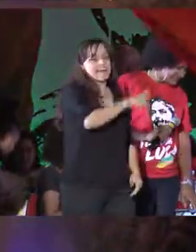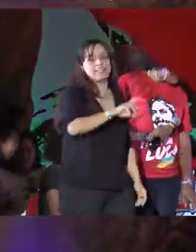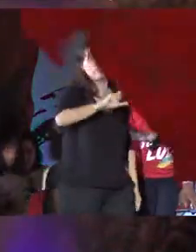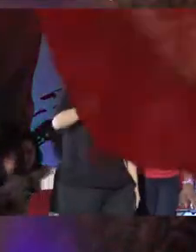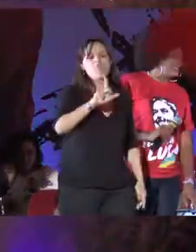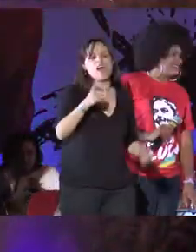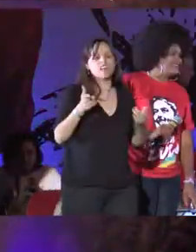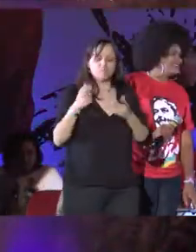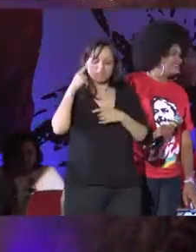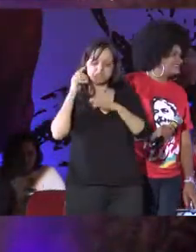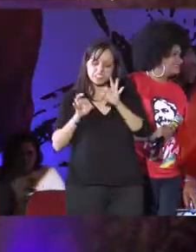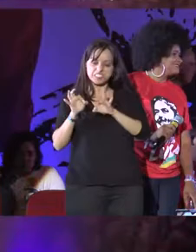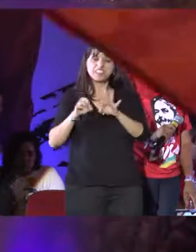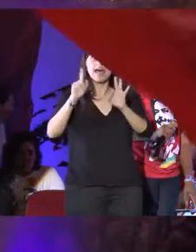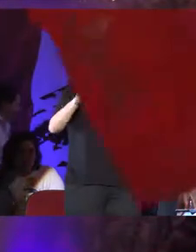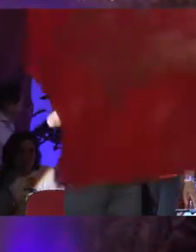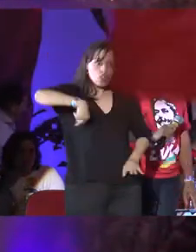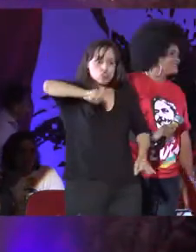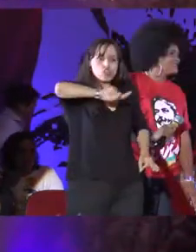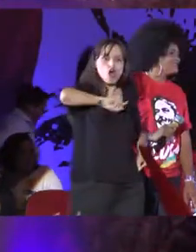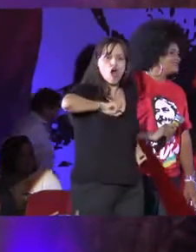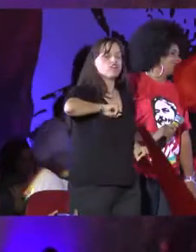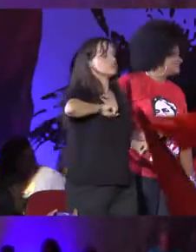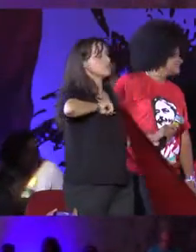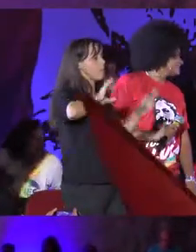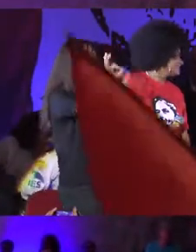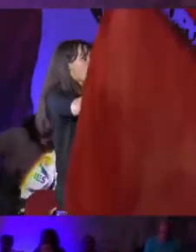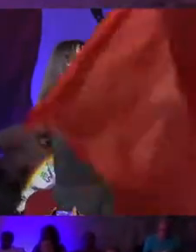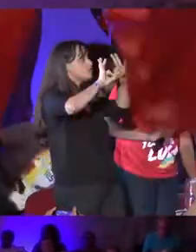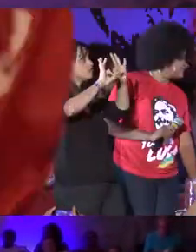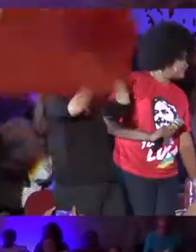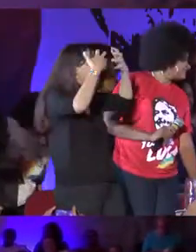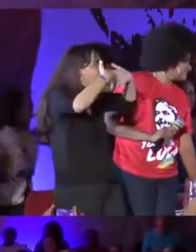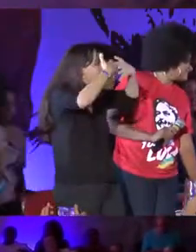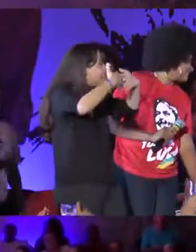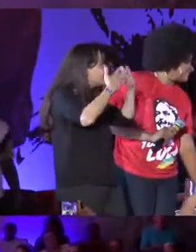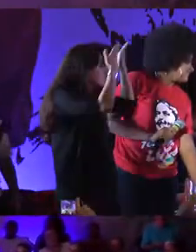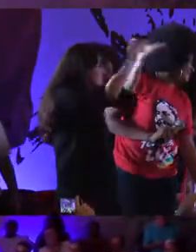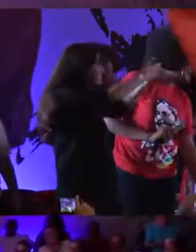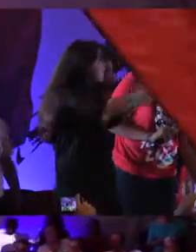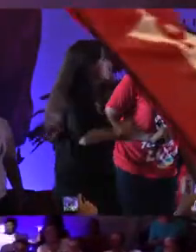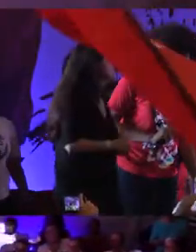nosso projeto, Luiz Inácio Lula da Silva!